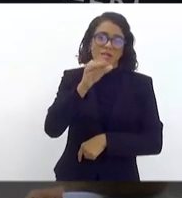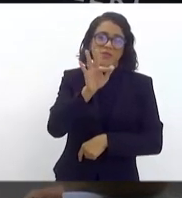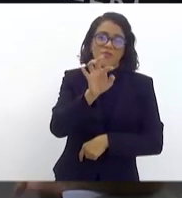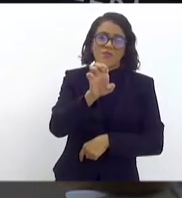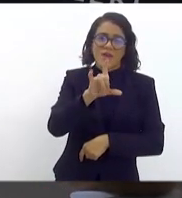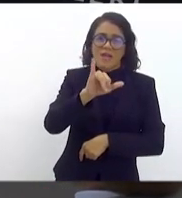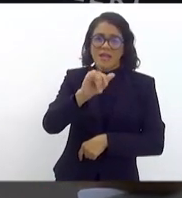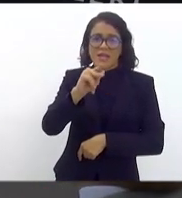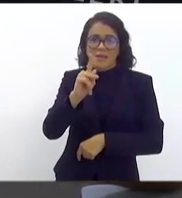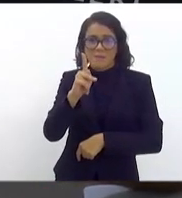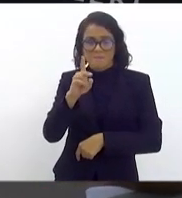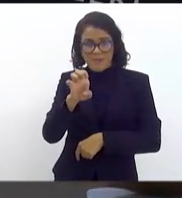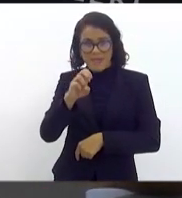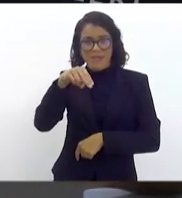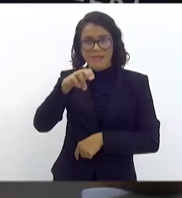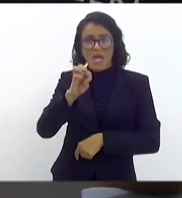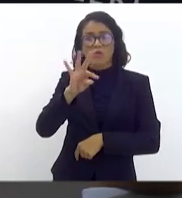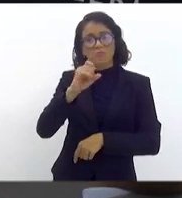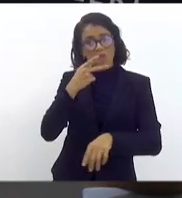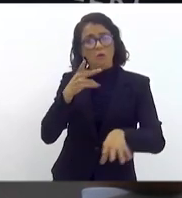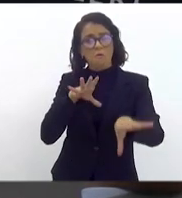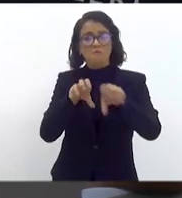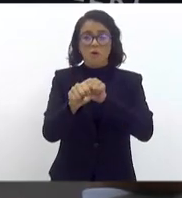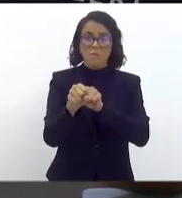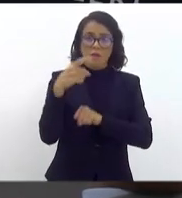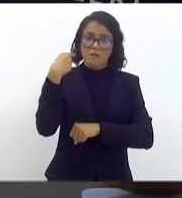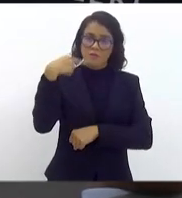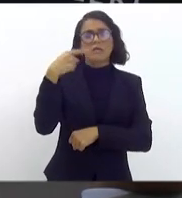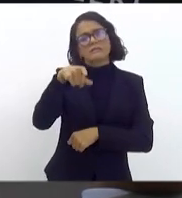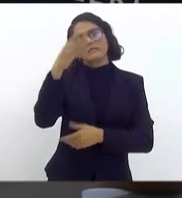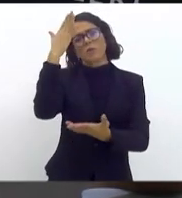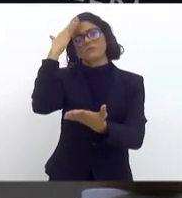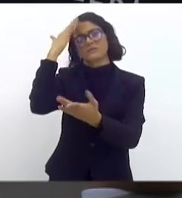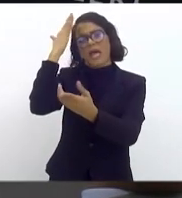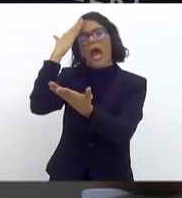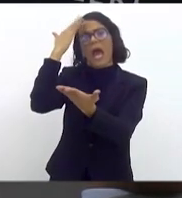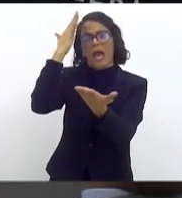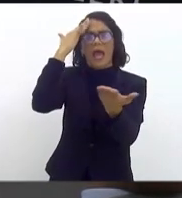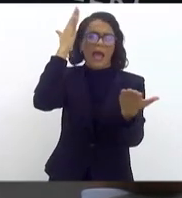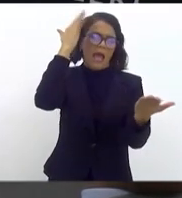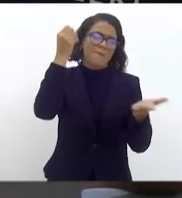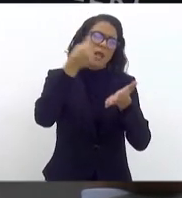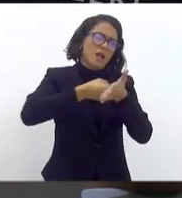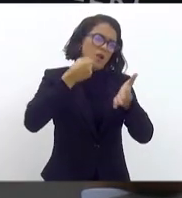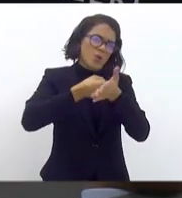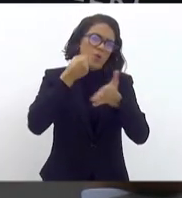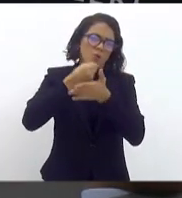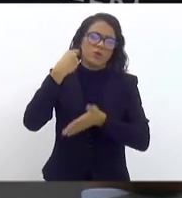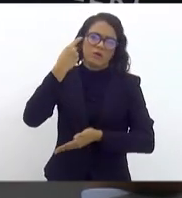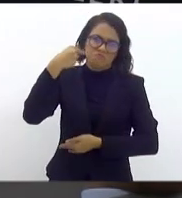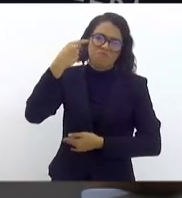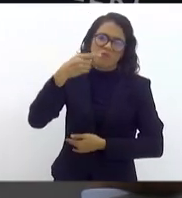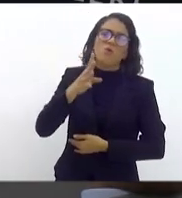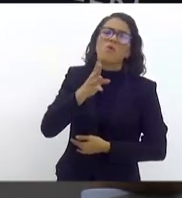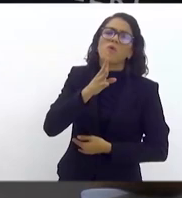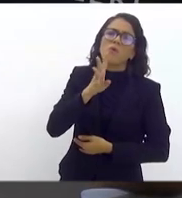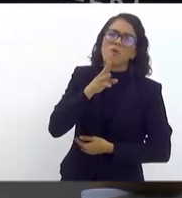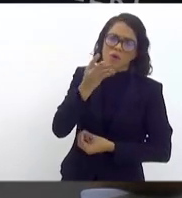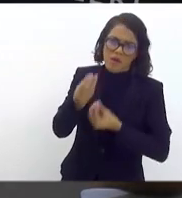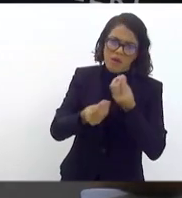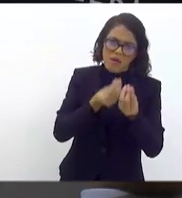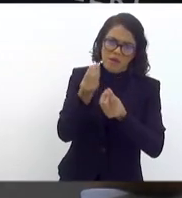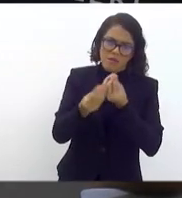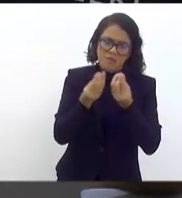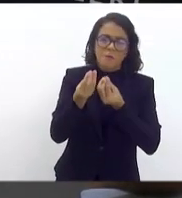Neto também já disse que é advogado de formação. Então, todos sabem o que é a nossa luta de advogado. Então, eu não tenho, de